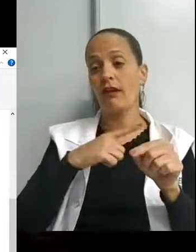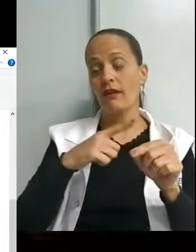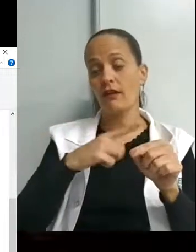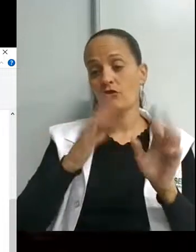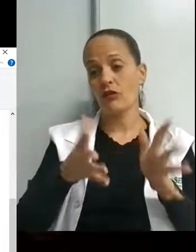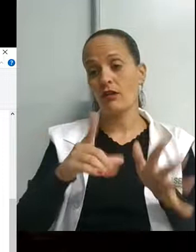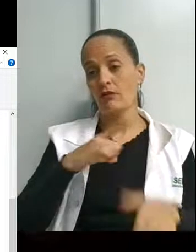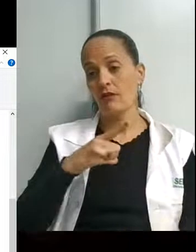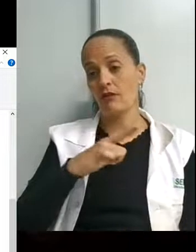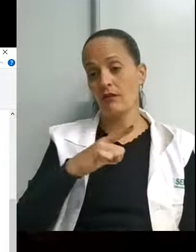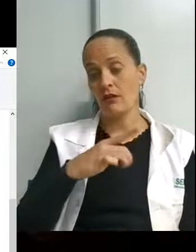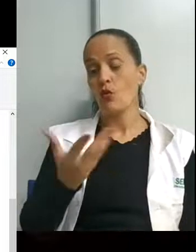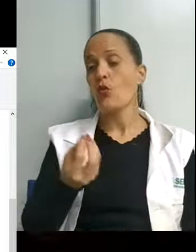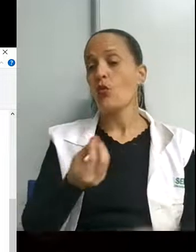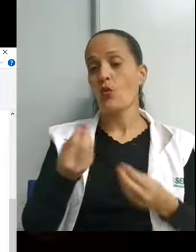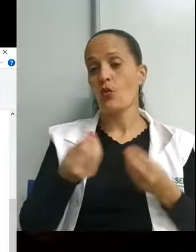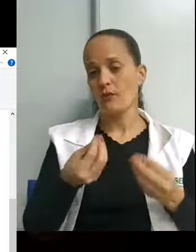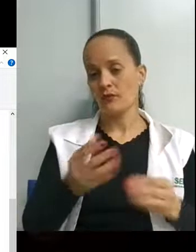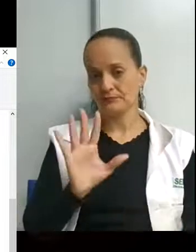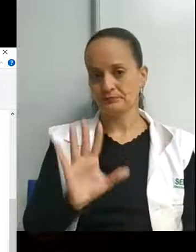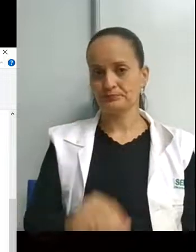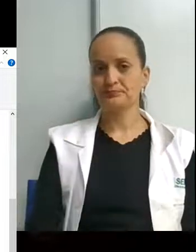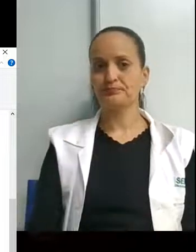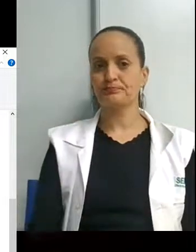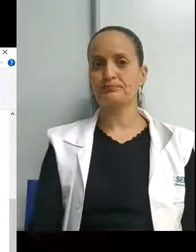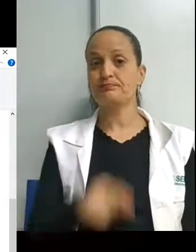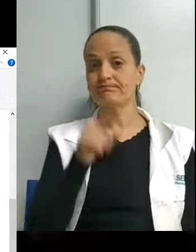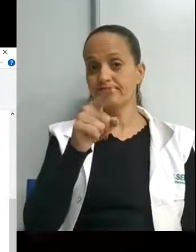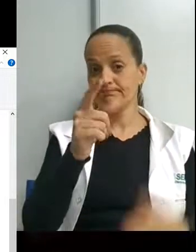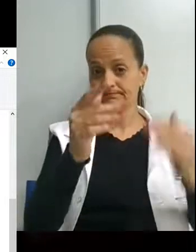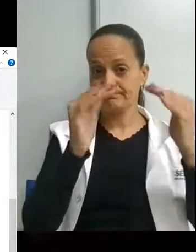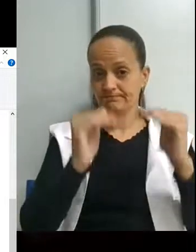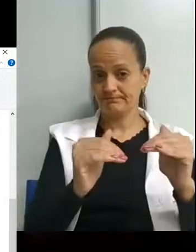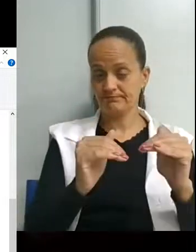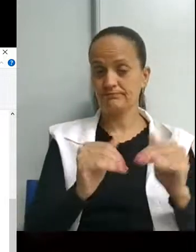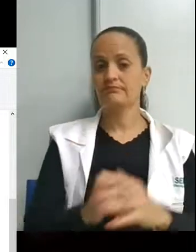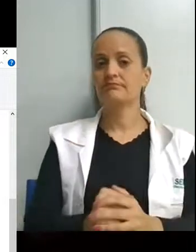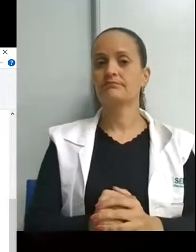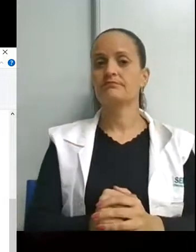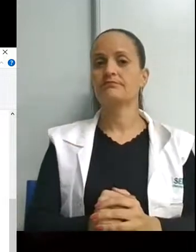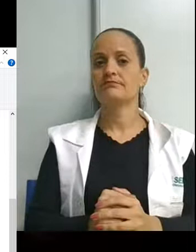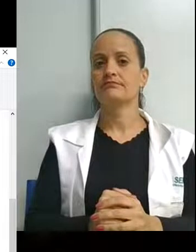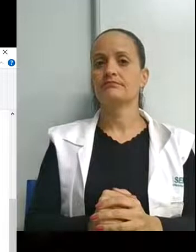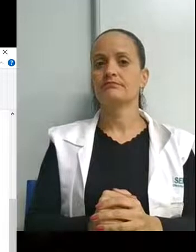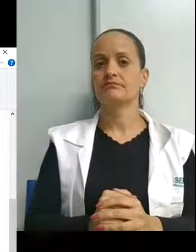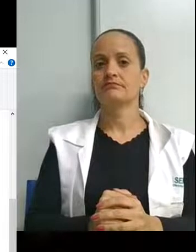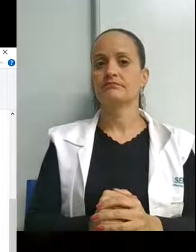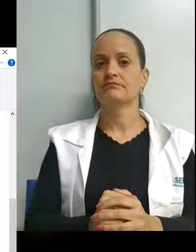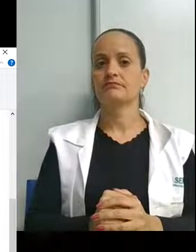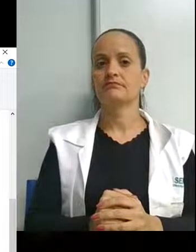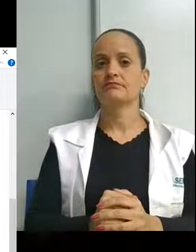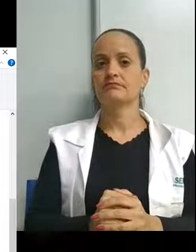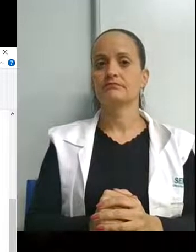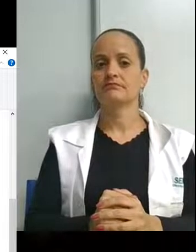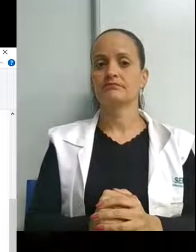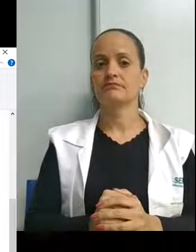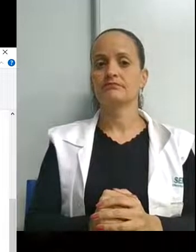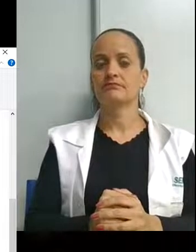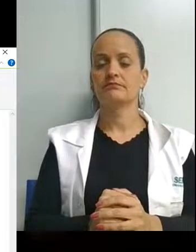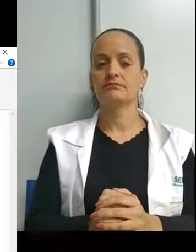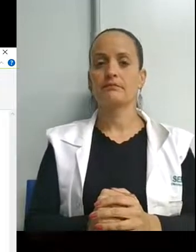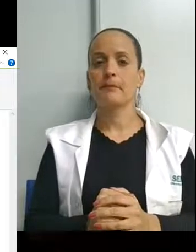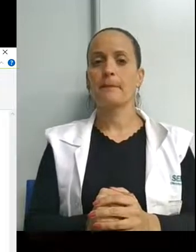vocês, ó. Então, esse aqui, ó, que tem esse resistor, daqui a pouquinho eu vou mostrar para vocês o